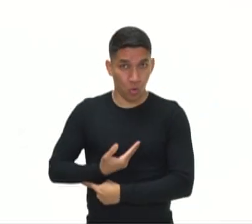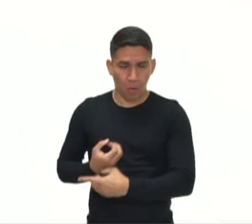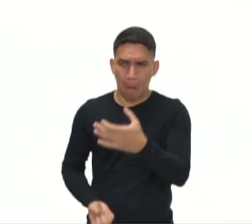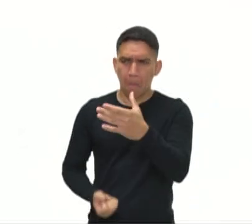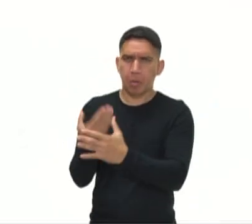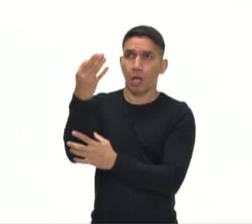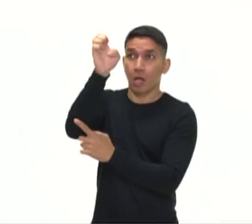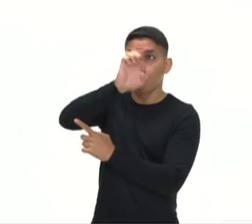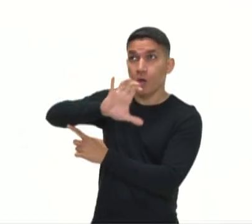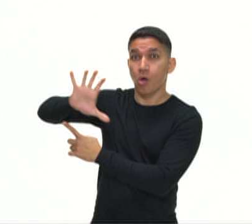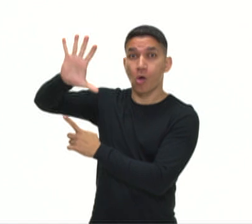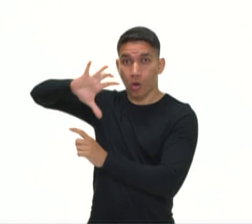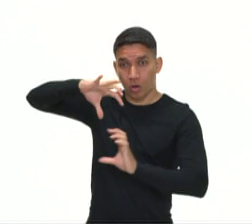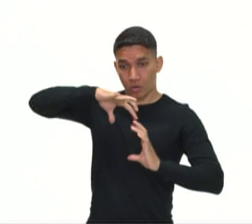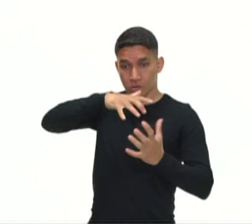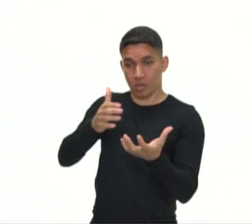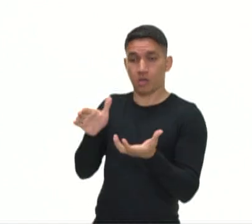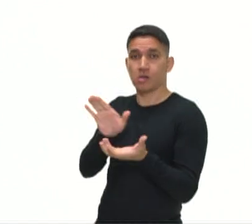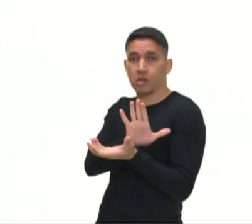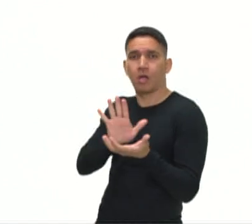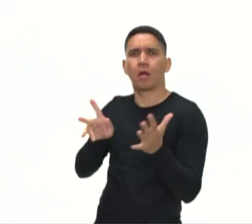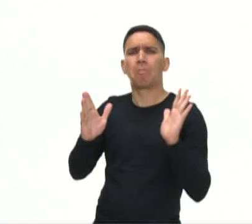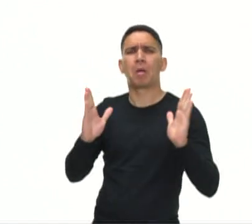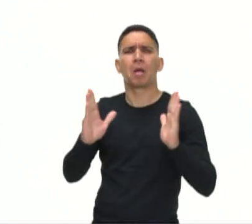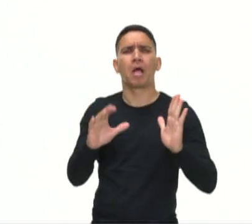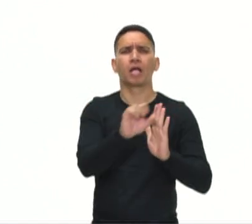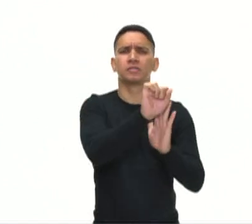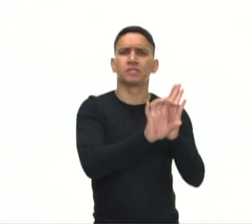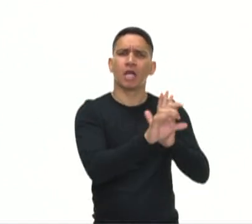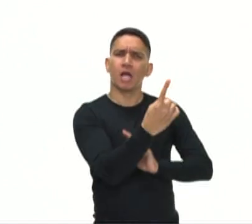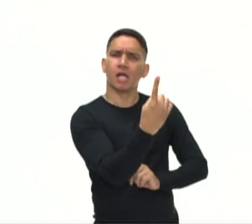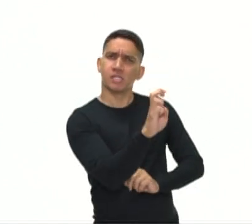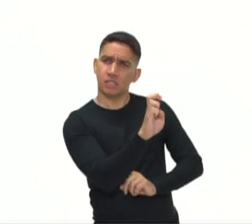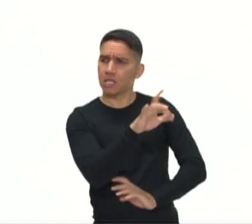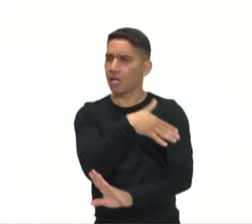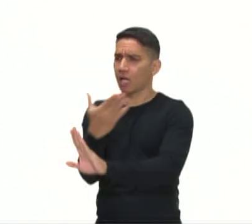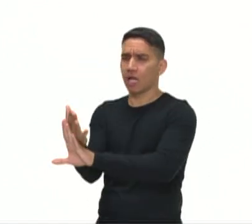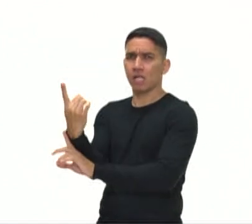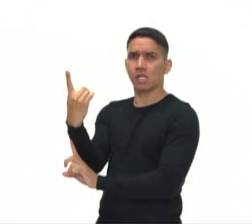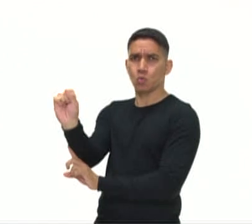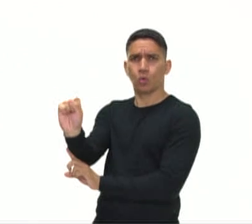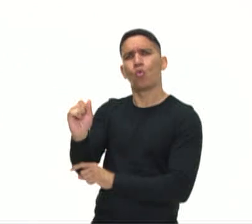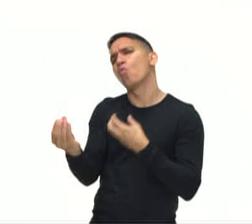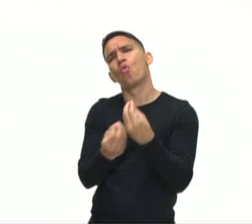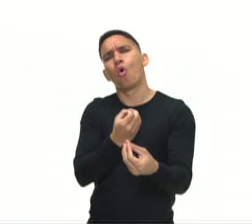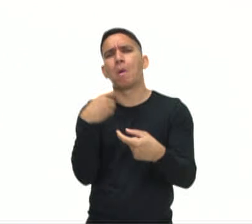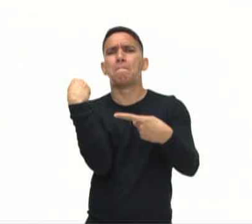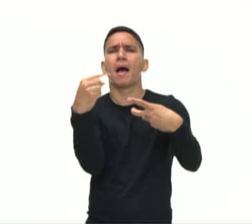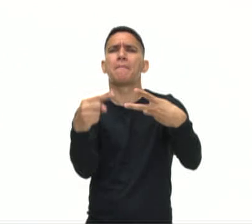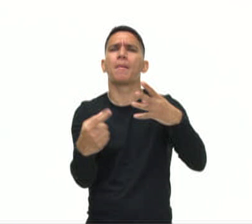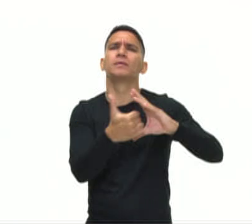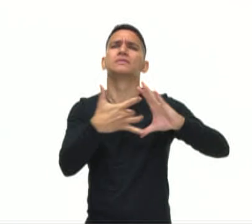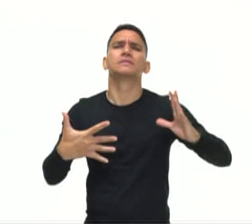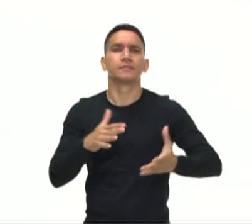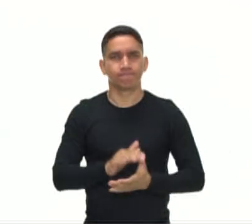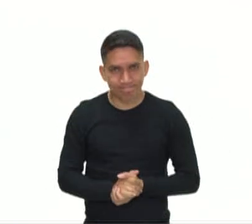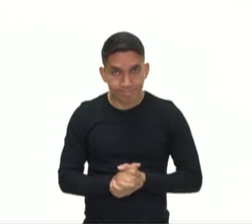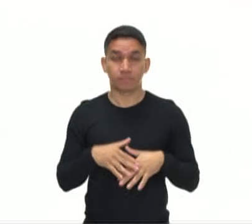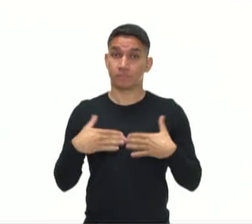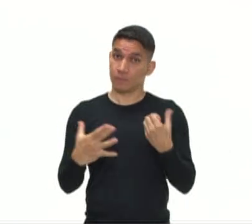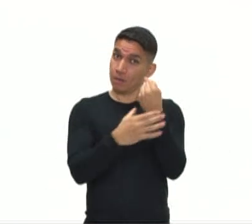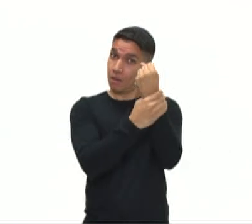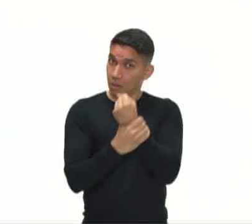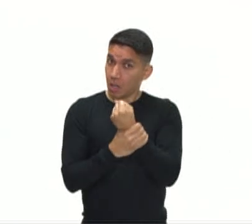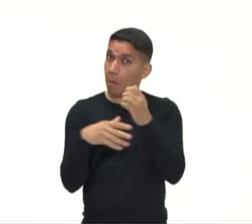Europa Ocidental entre os séculos XV e XVIII. Como podemos caracterizá-lo? O